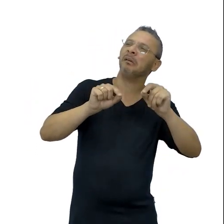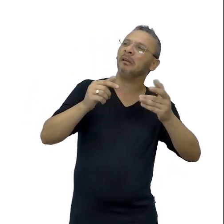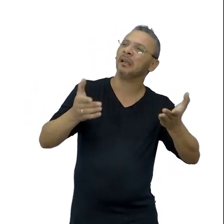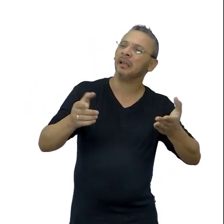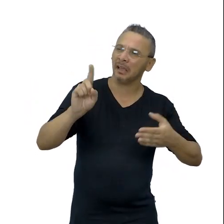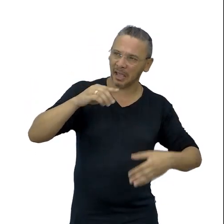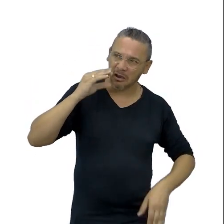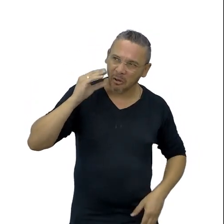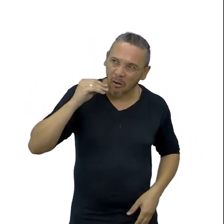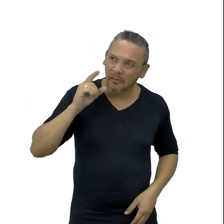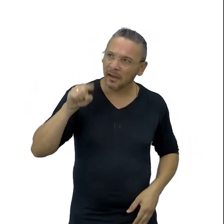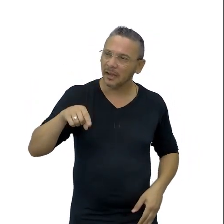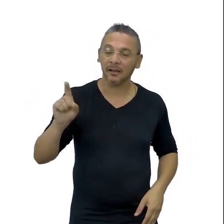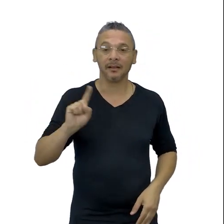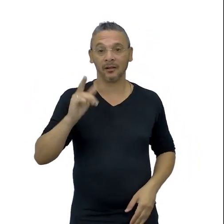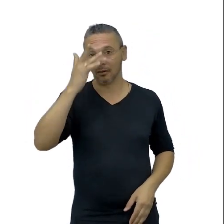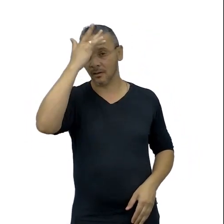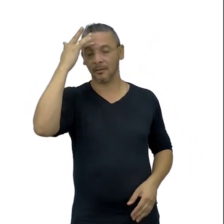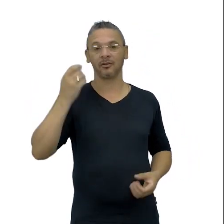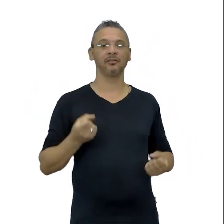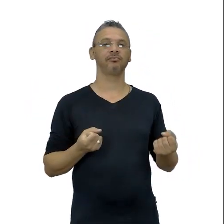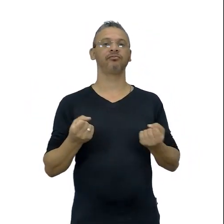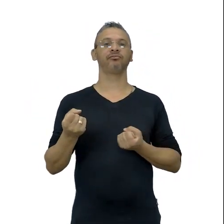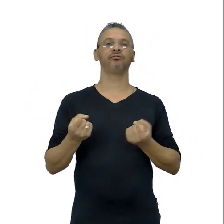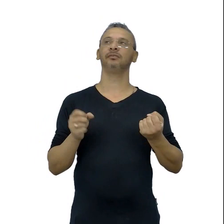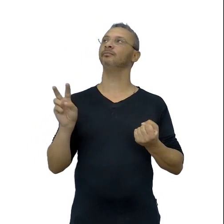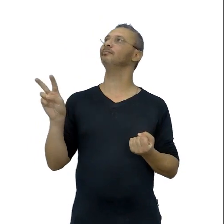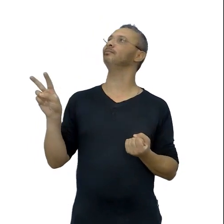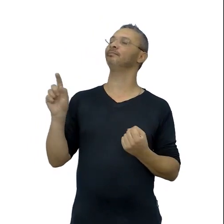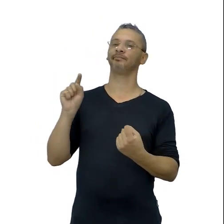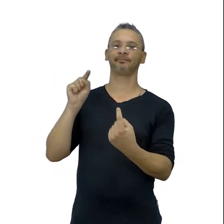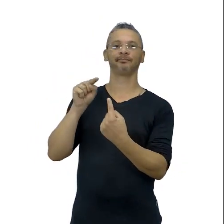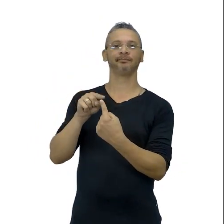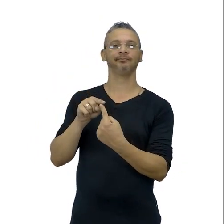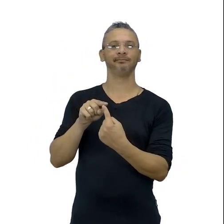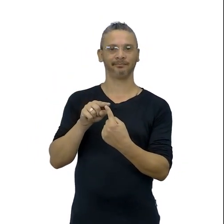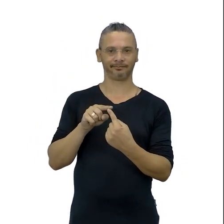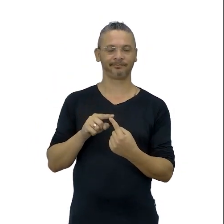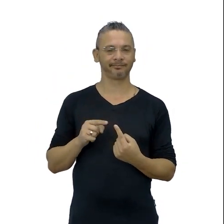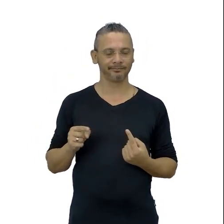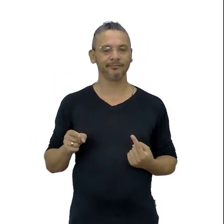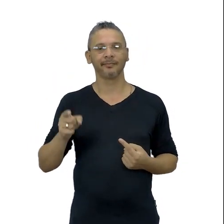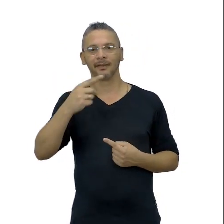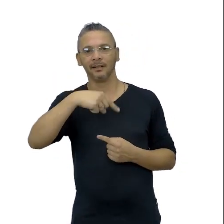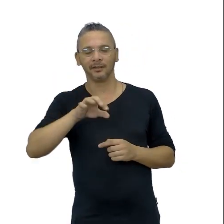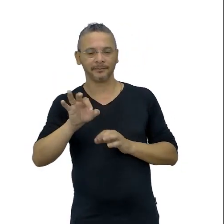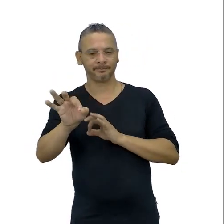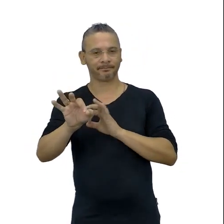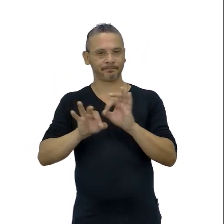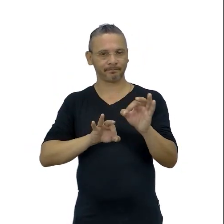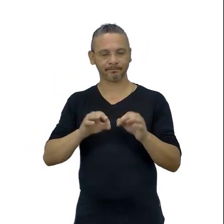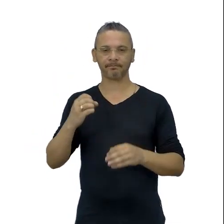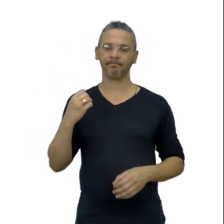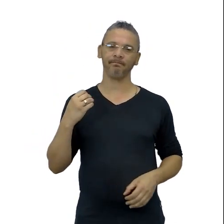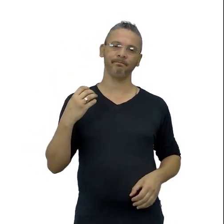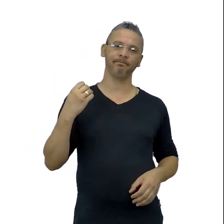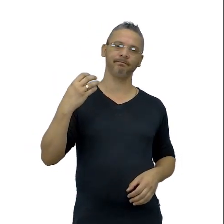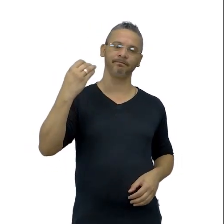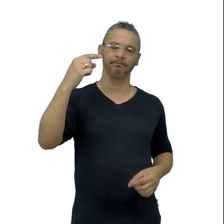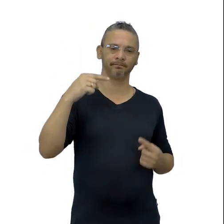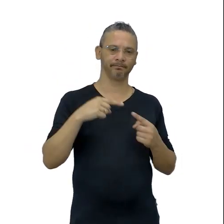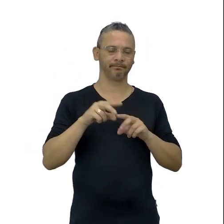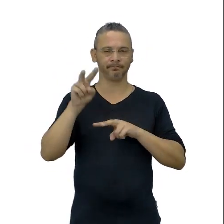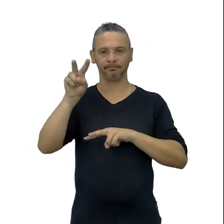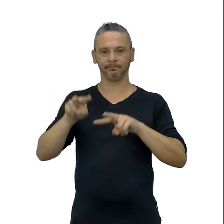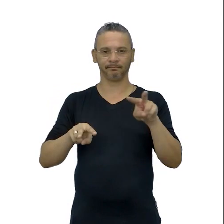em si, né? Mas sim para o motorista. Então, geralmente, nós, quando estamos conduzindo, né, na viagem, nós observamos